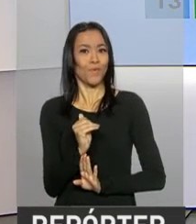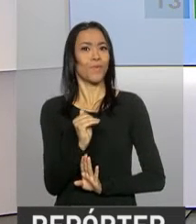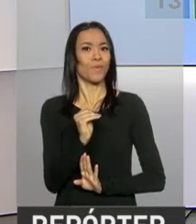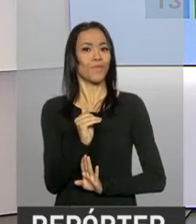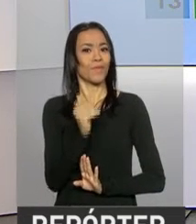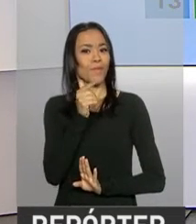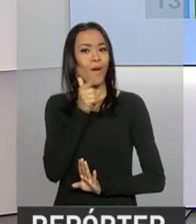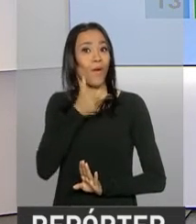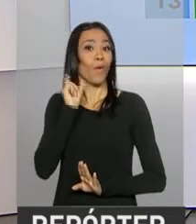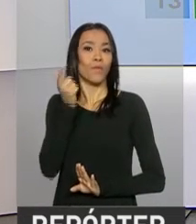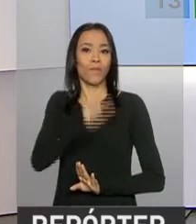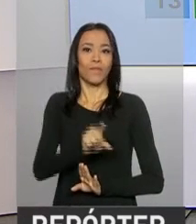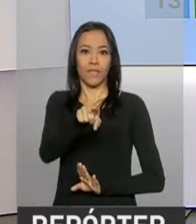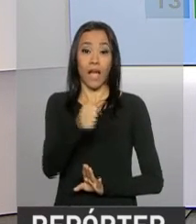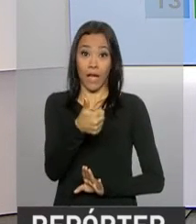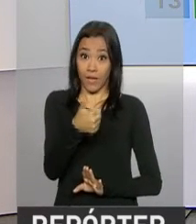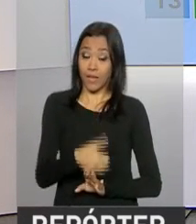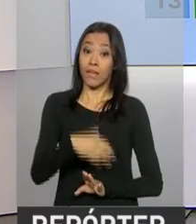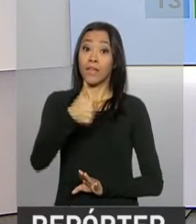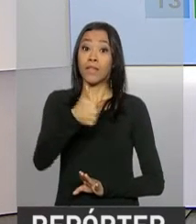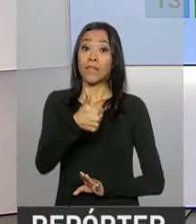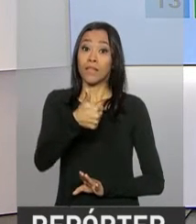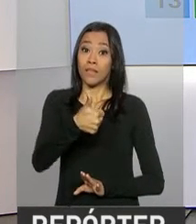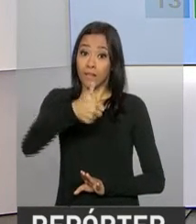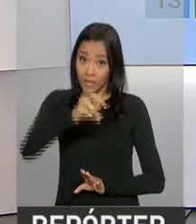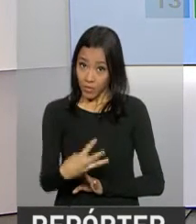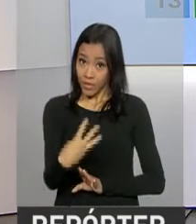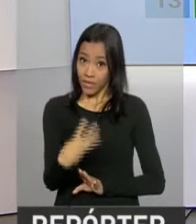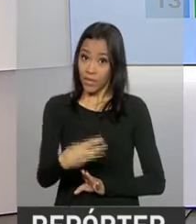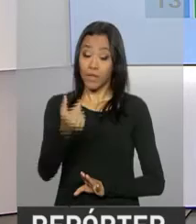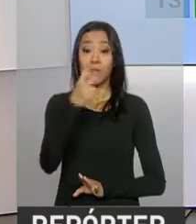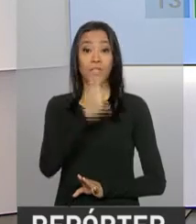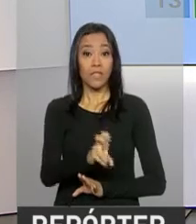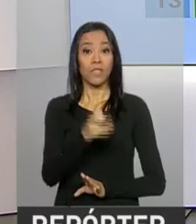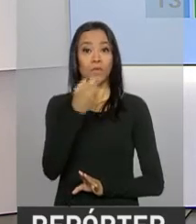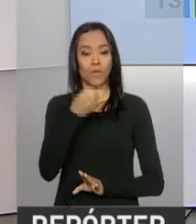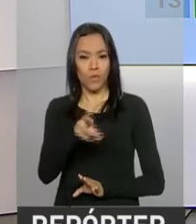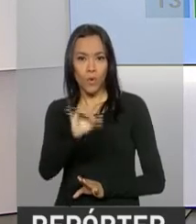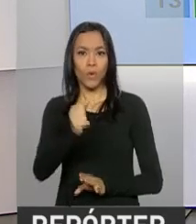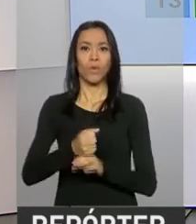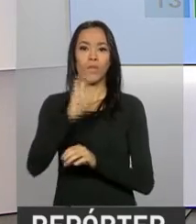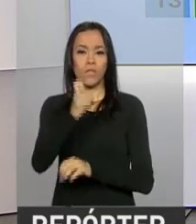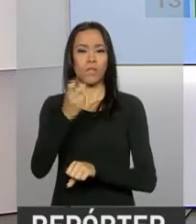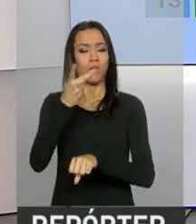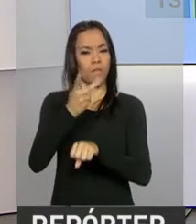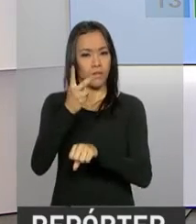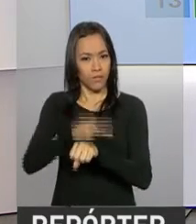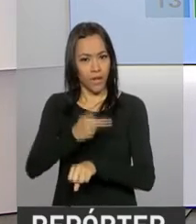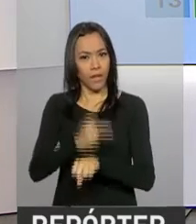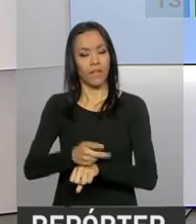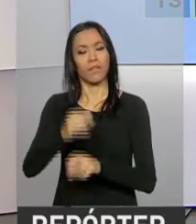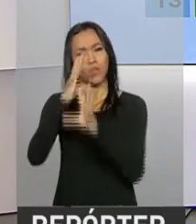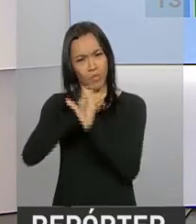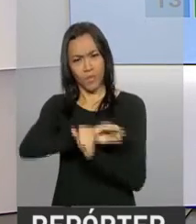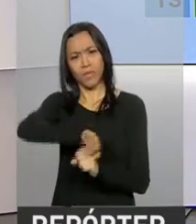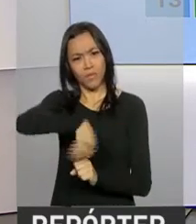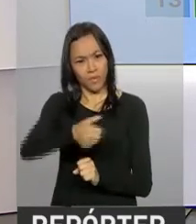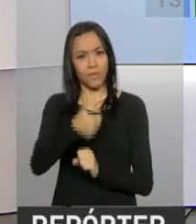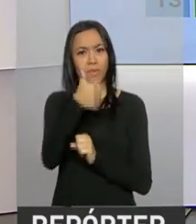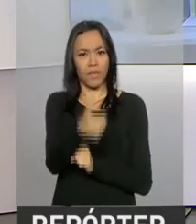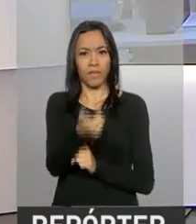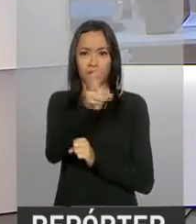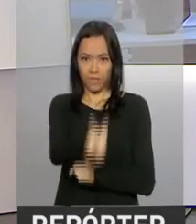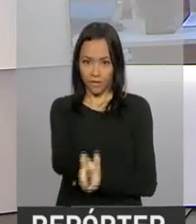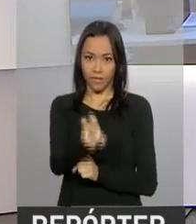conquistadas ontem agora é 13º colocado com cinco de ouro cinco de prata e cinco de bronze e 15 medalhas no